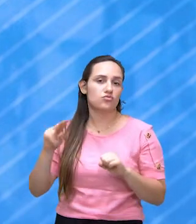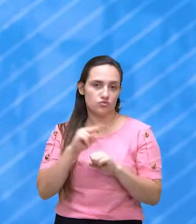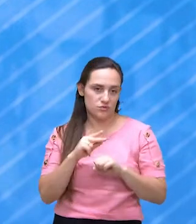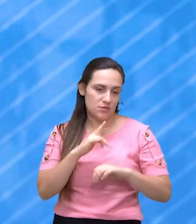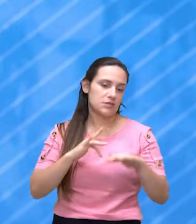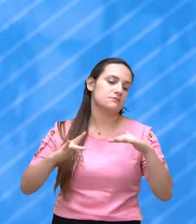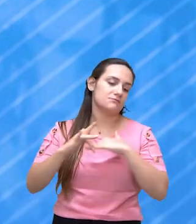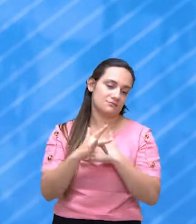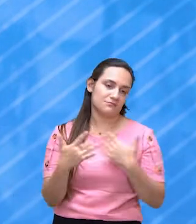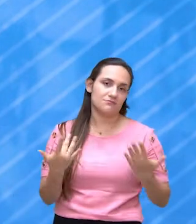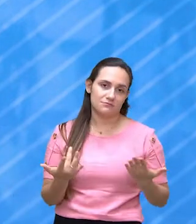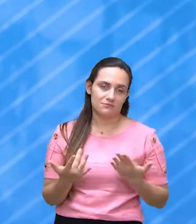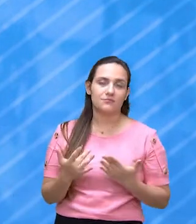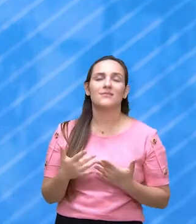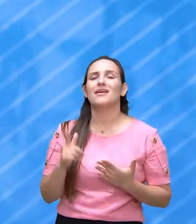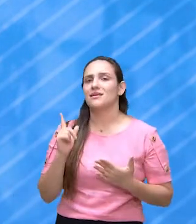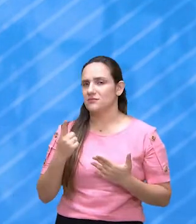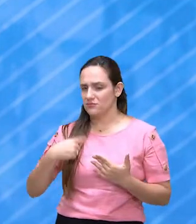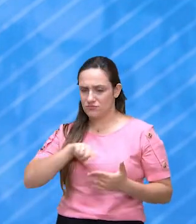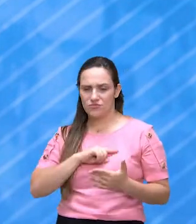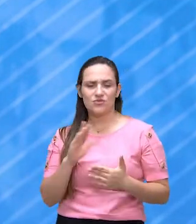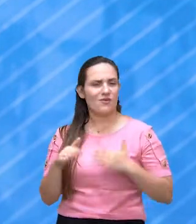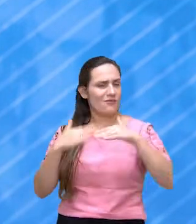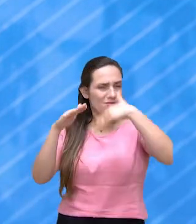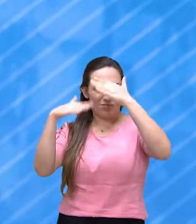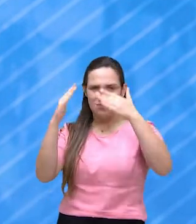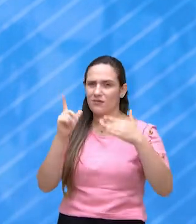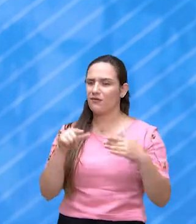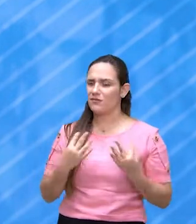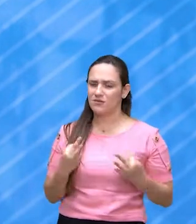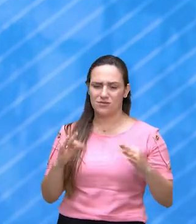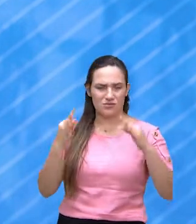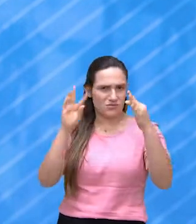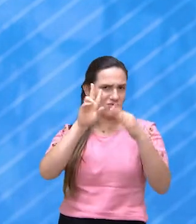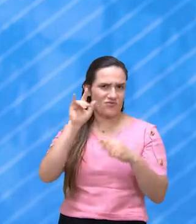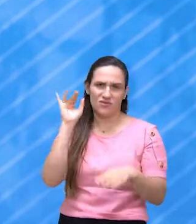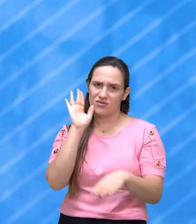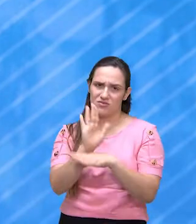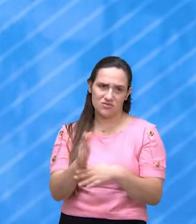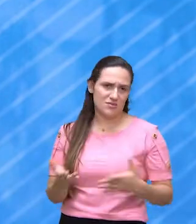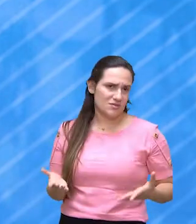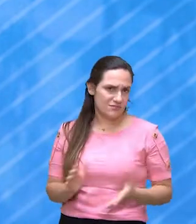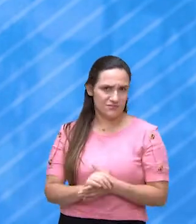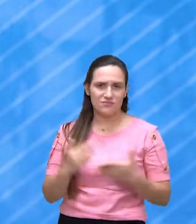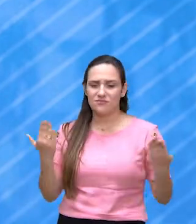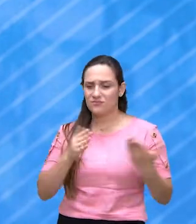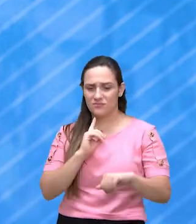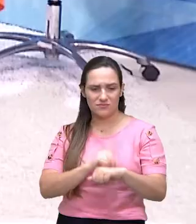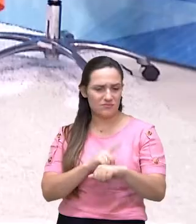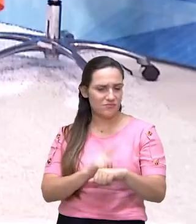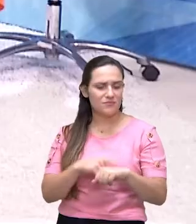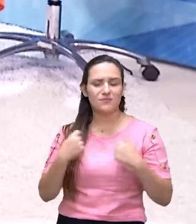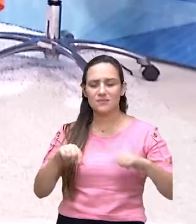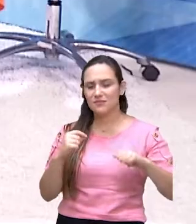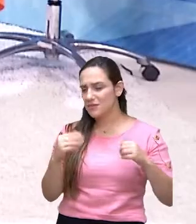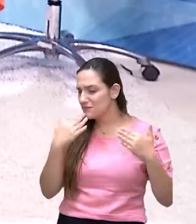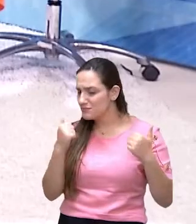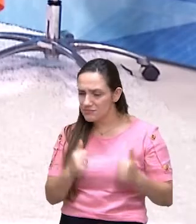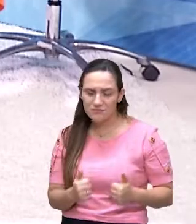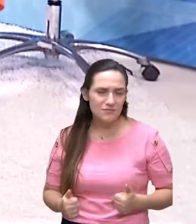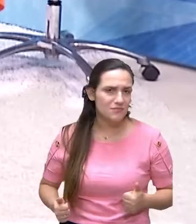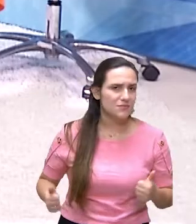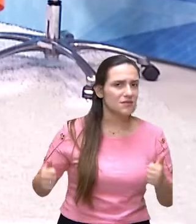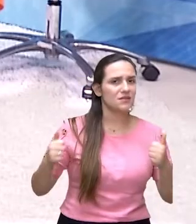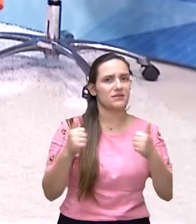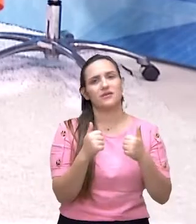plataformas presencialmente então assim eu acho que nós evoluímos muito e as tecnologias estão aí para nos ajudar né agora a gente está numa fase